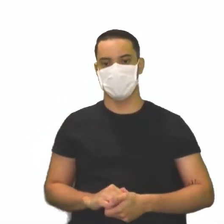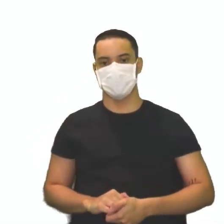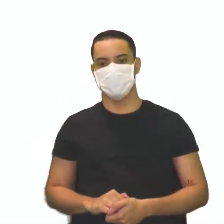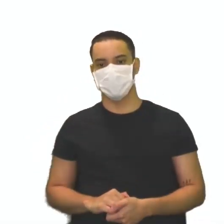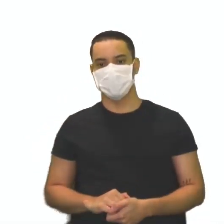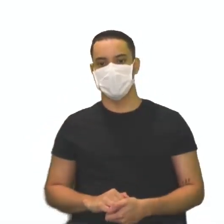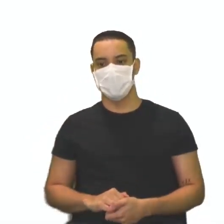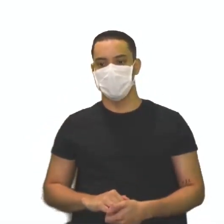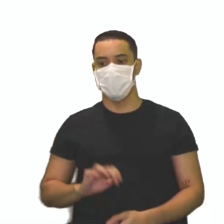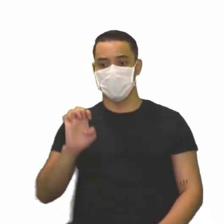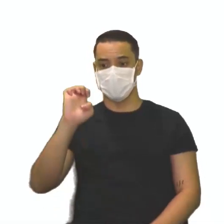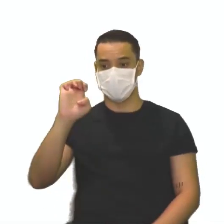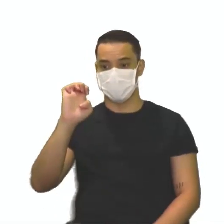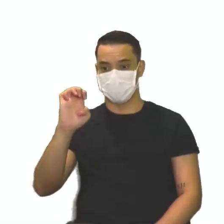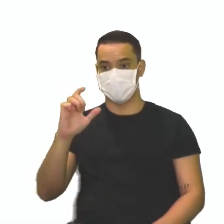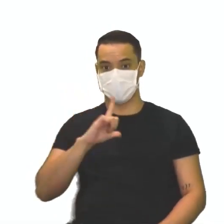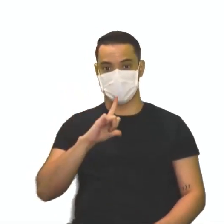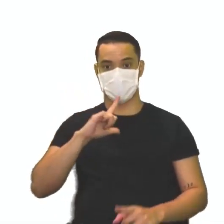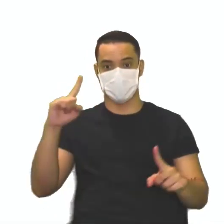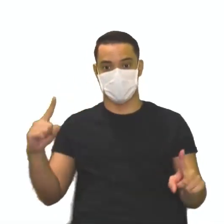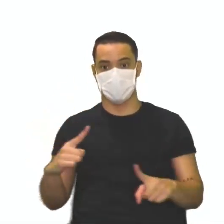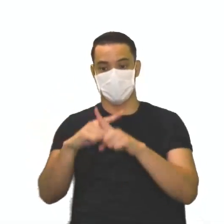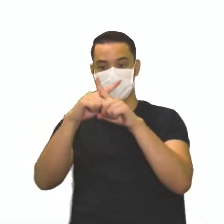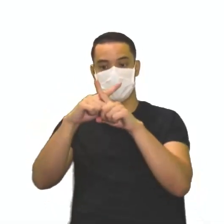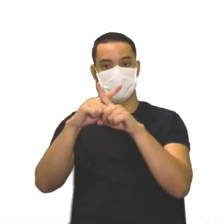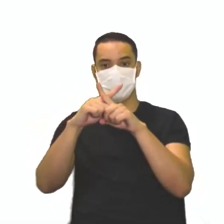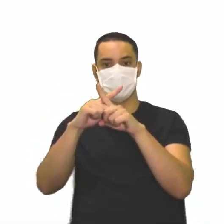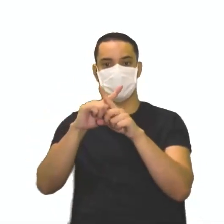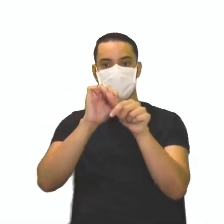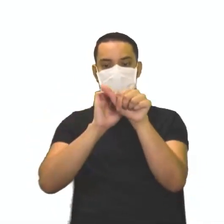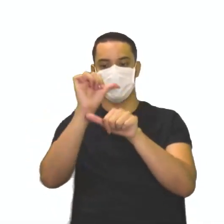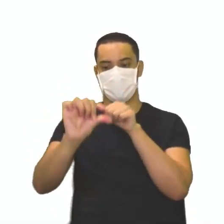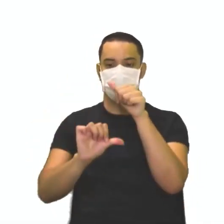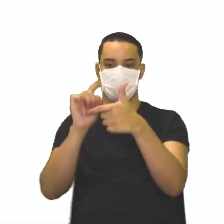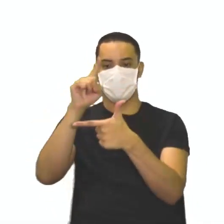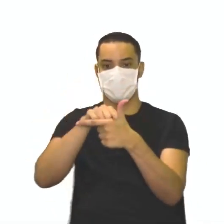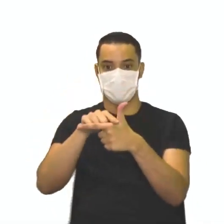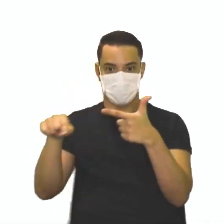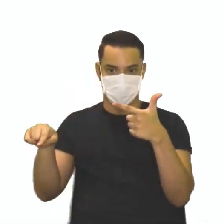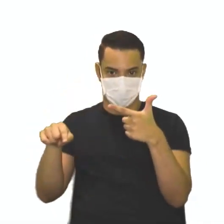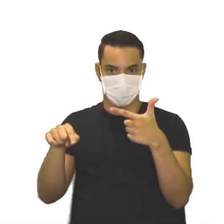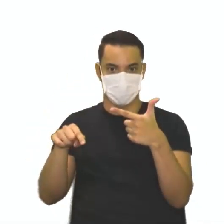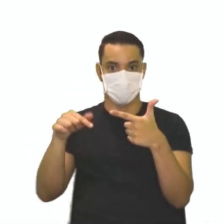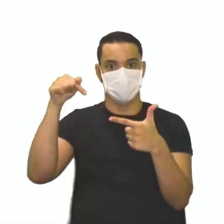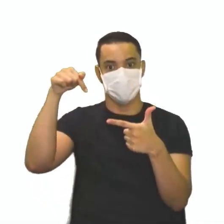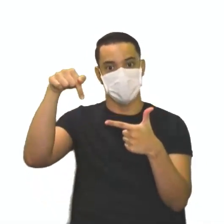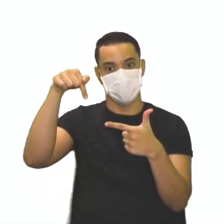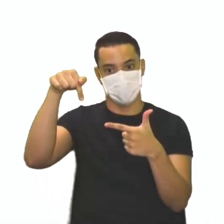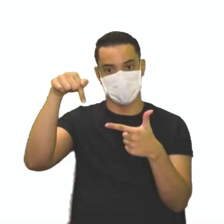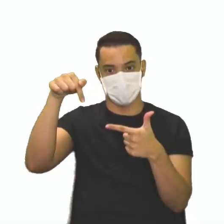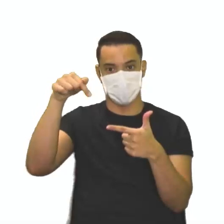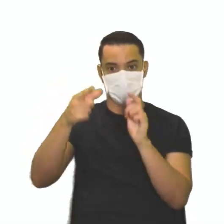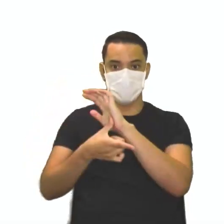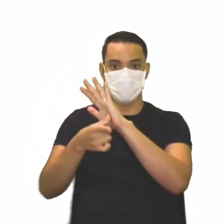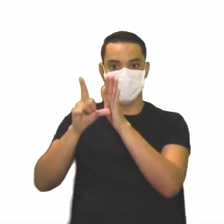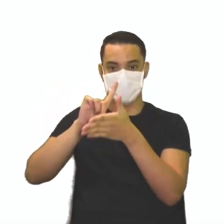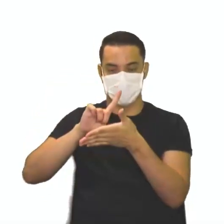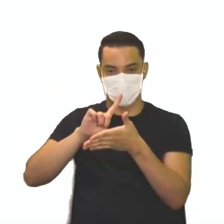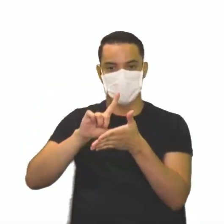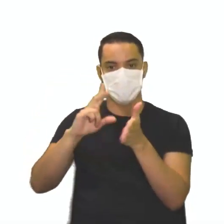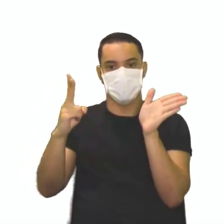O nosso E, ele está multiplicando, ele passa o quê? Dividindo. E o Q, como está aqui, ó, antes da